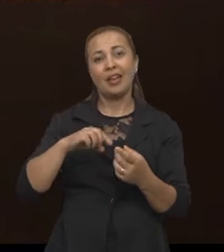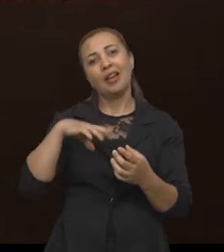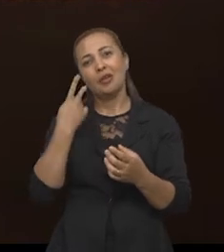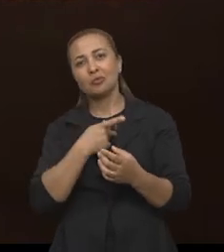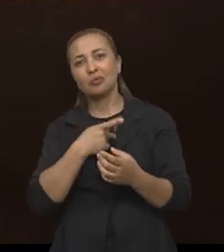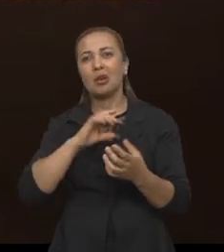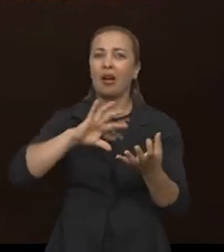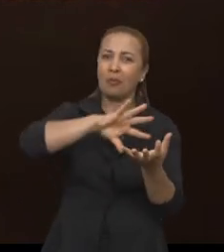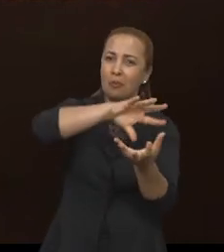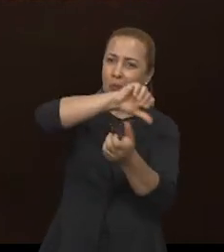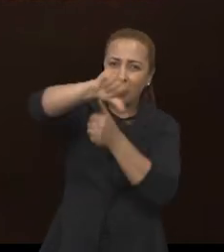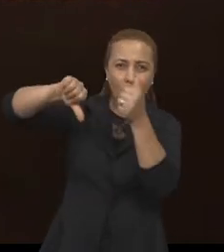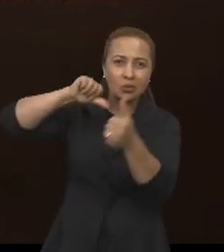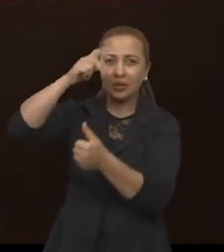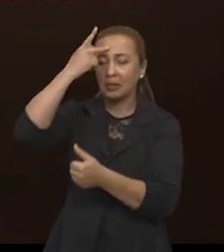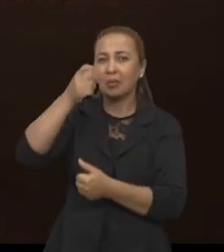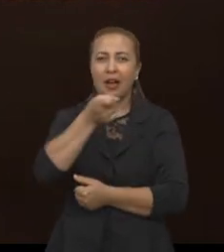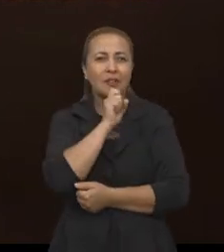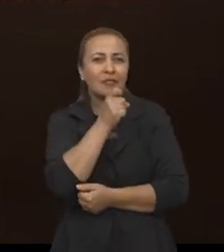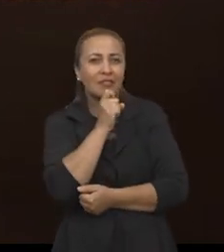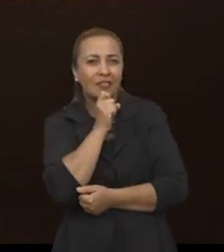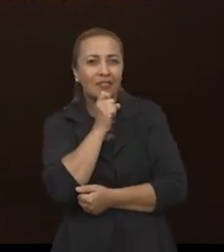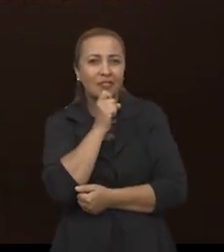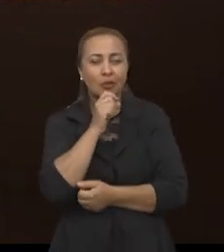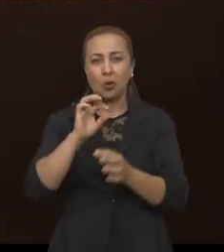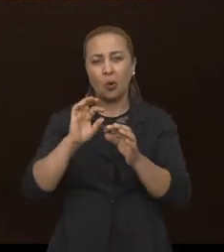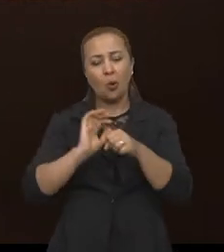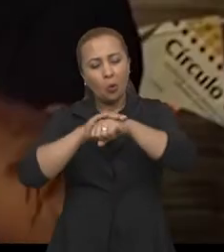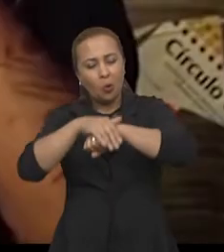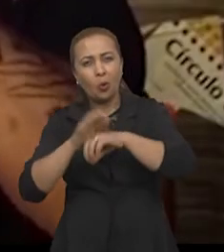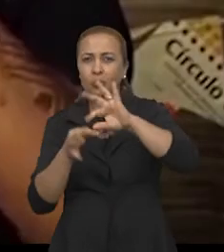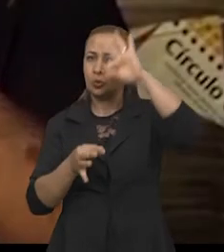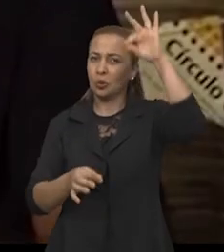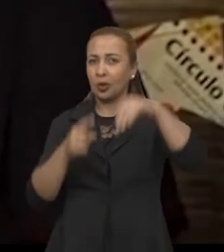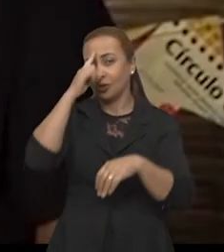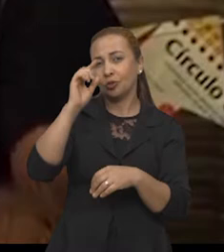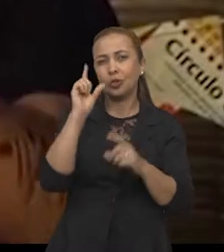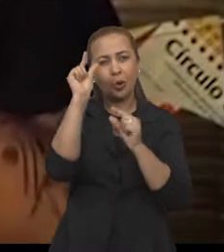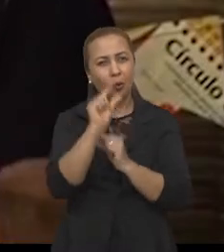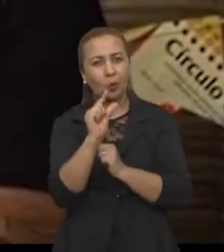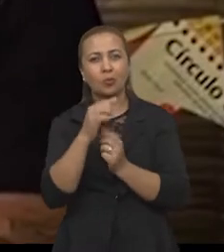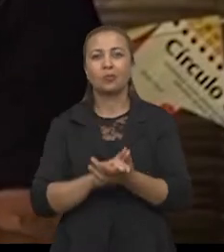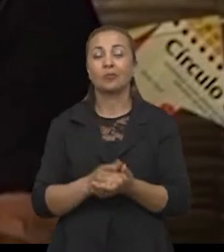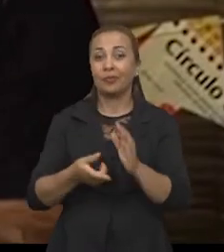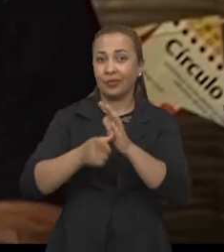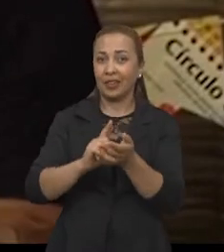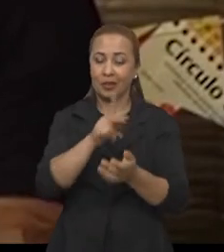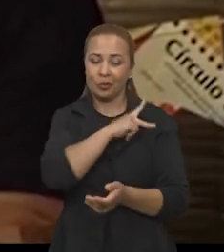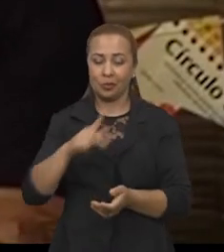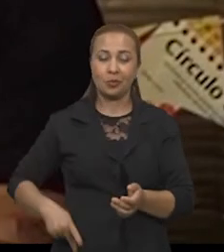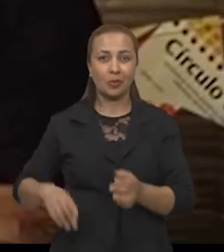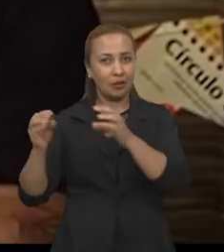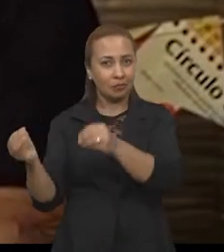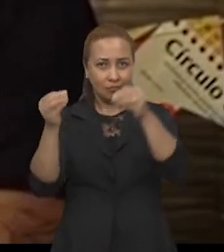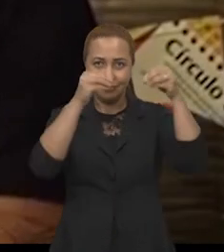solstício de inverno, noites longas, dias curtos. Então, antes da vinda dos portugueses, dos jesuítas,